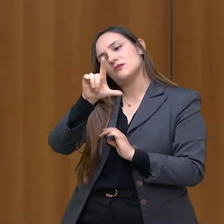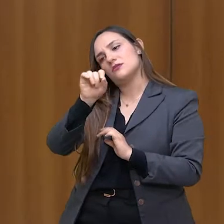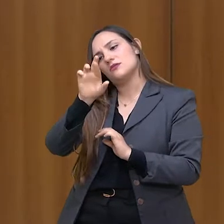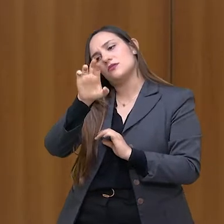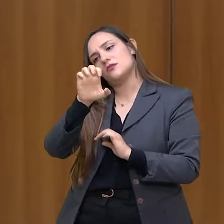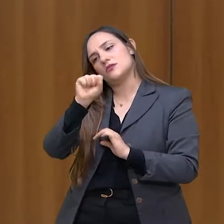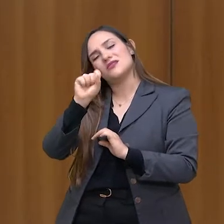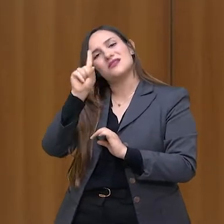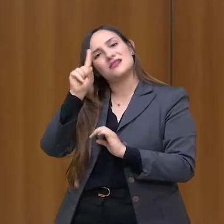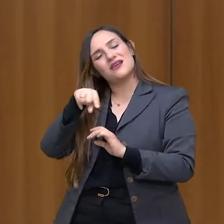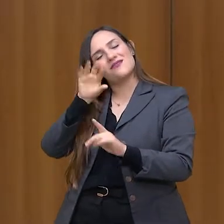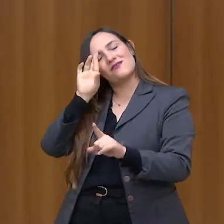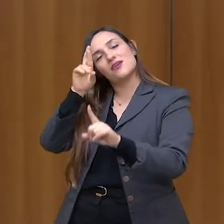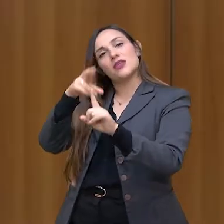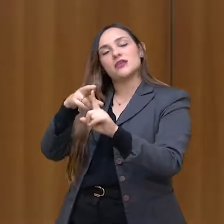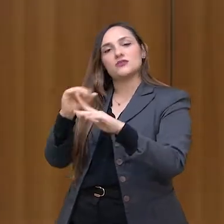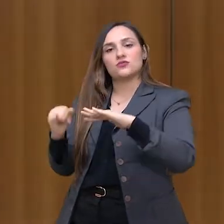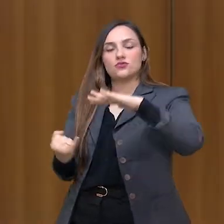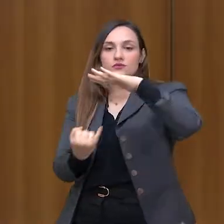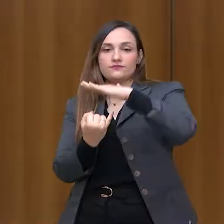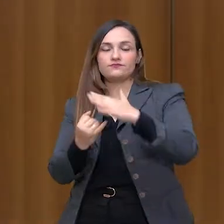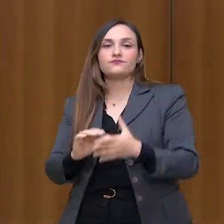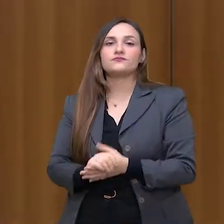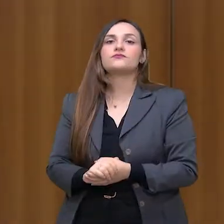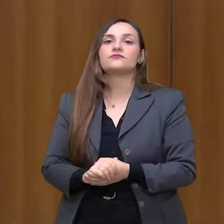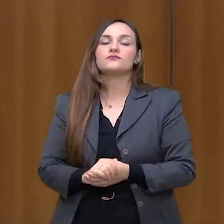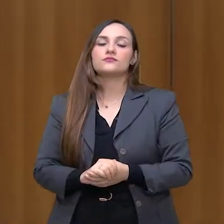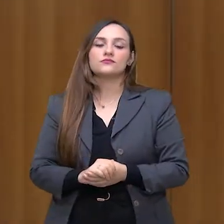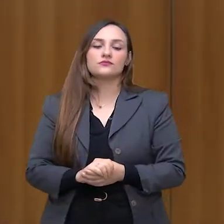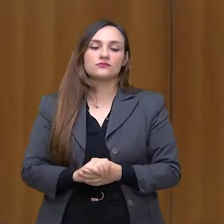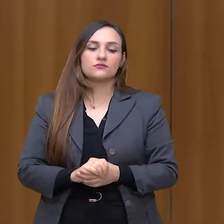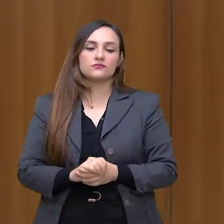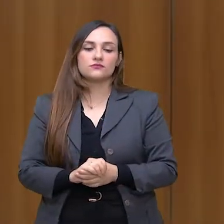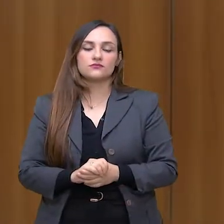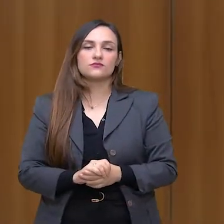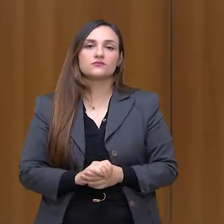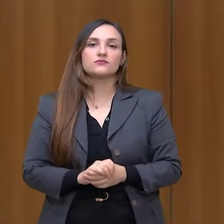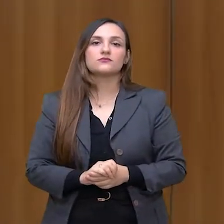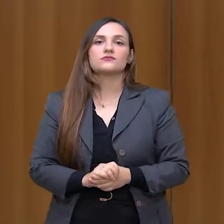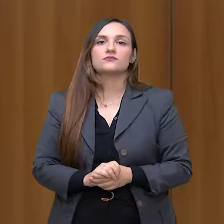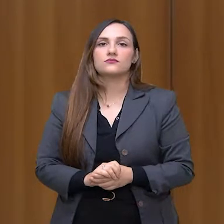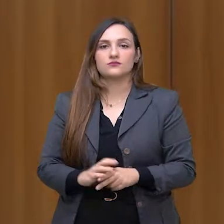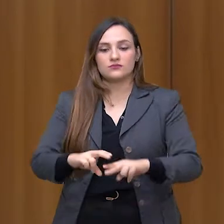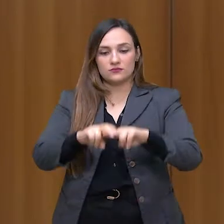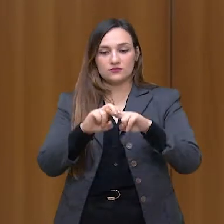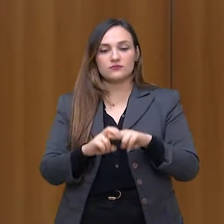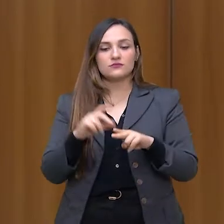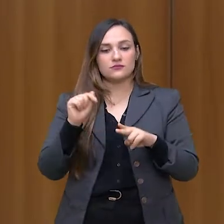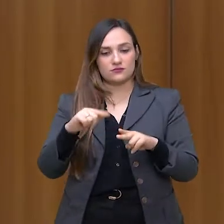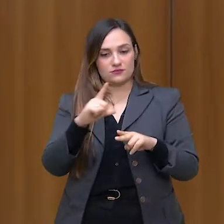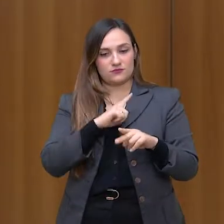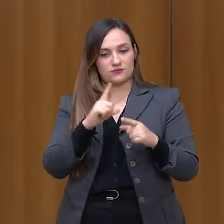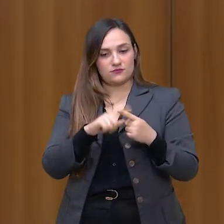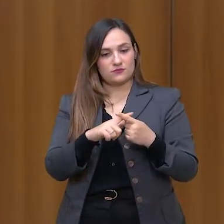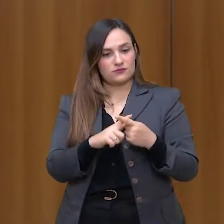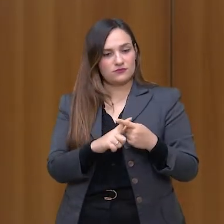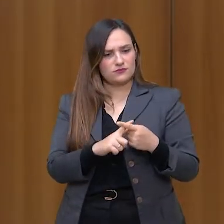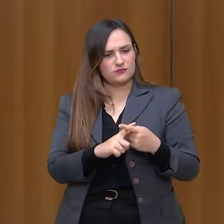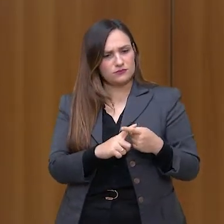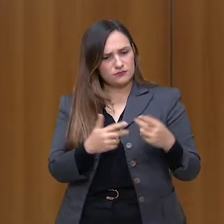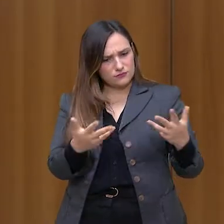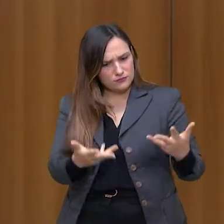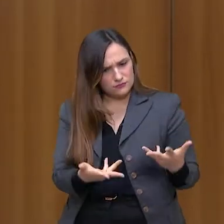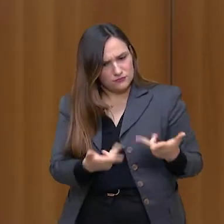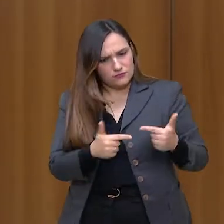os nortes de uma instituição. E no caso do Tribunal de Justiça, ela está sendo norteada pela